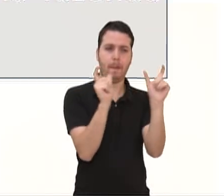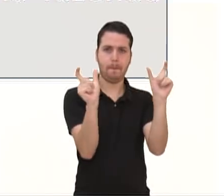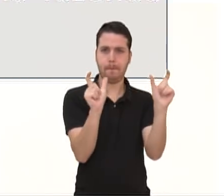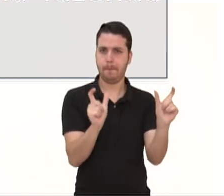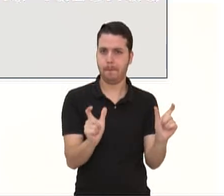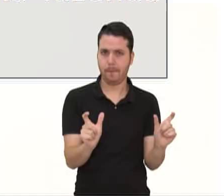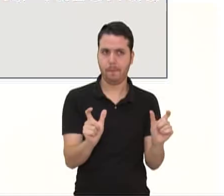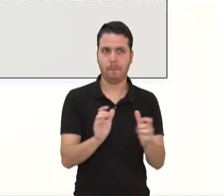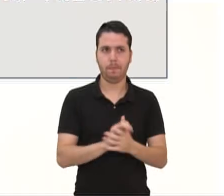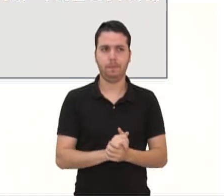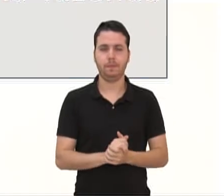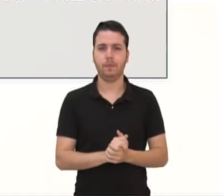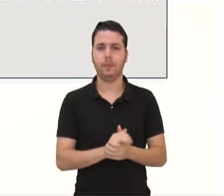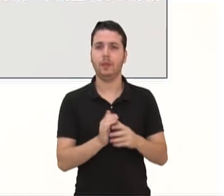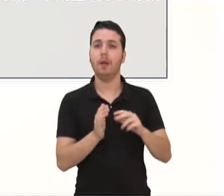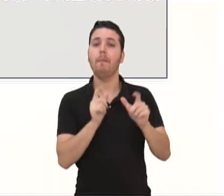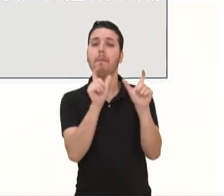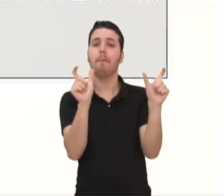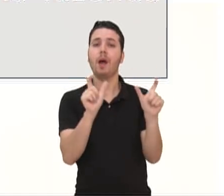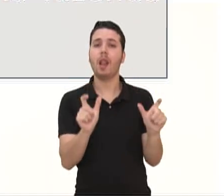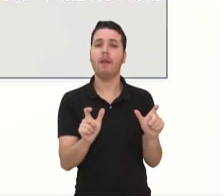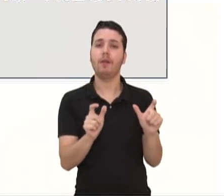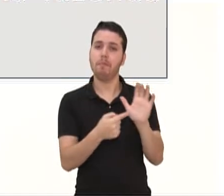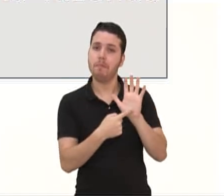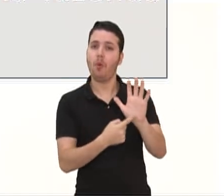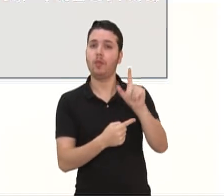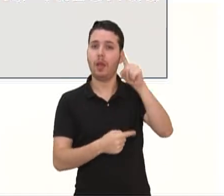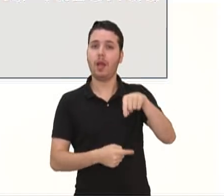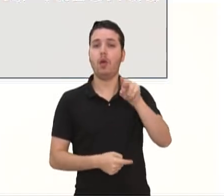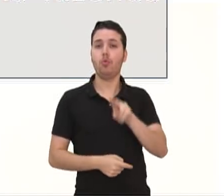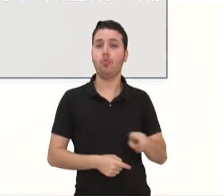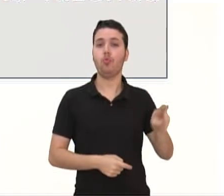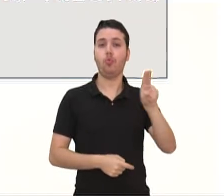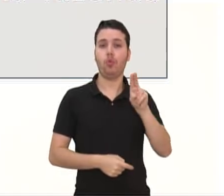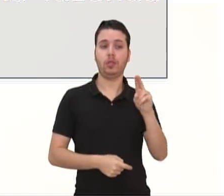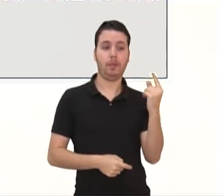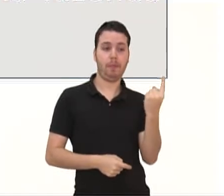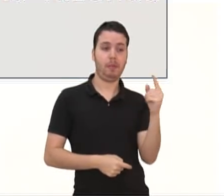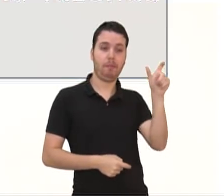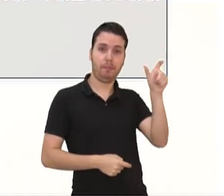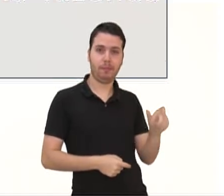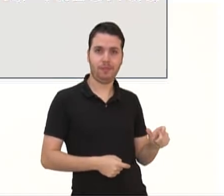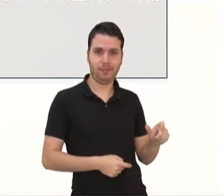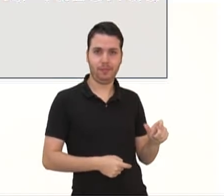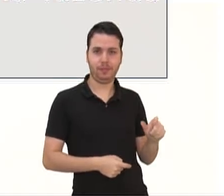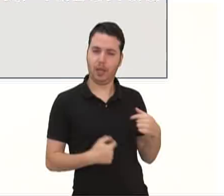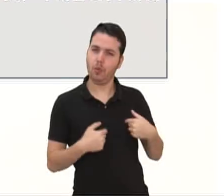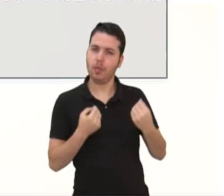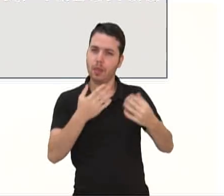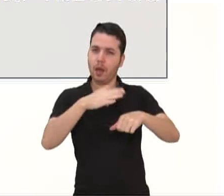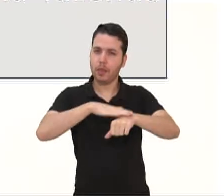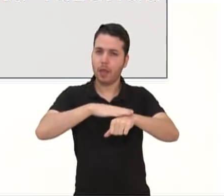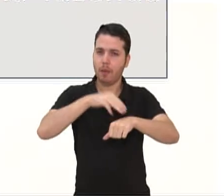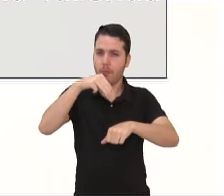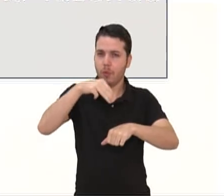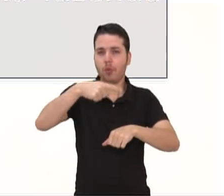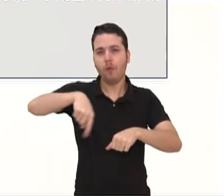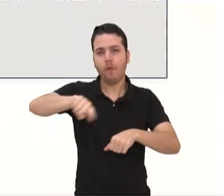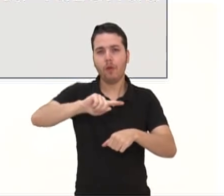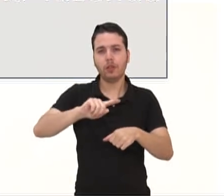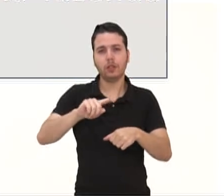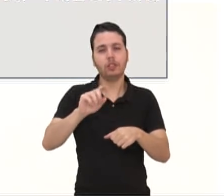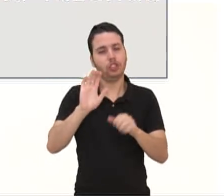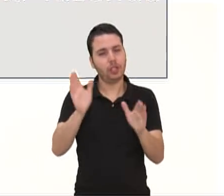palavras que indicam o uso da primeira pessoa. Eu vou dar para você alguns minutinhos e já volto para a gente